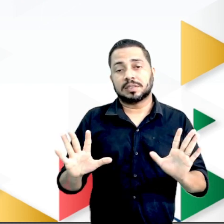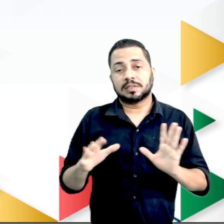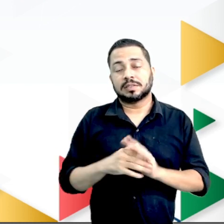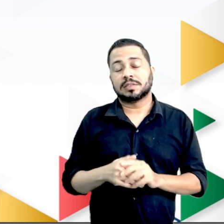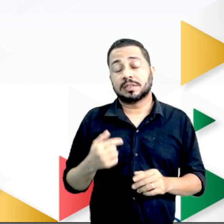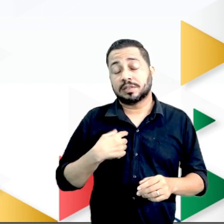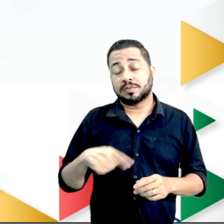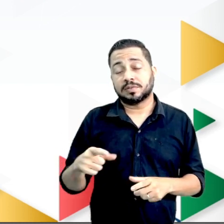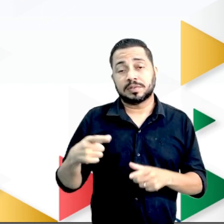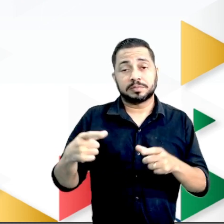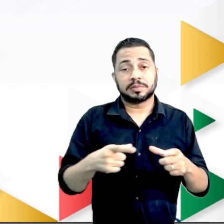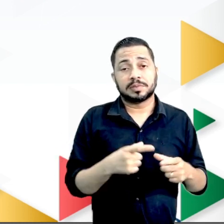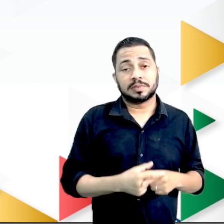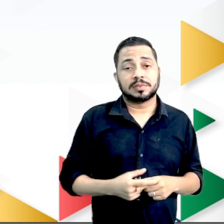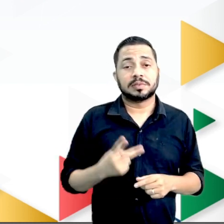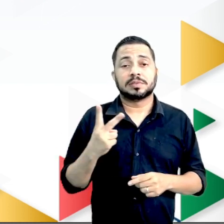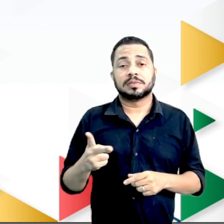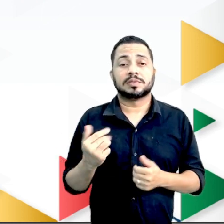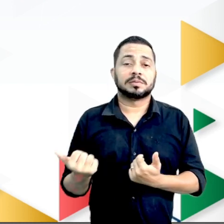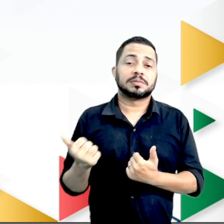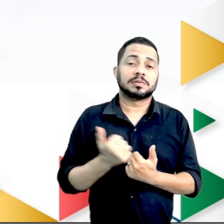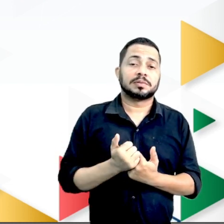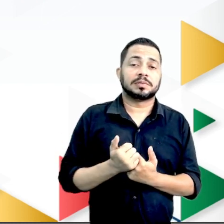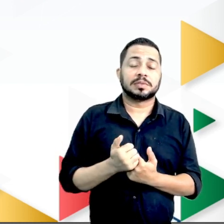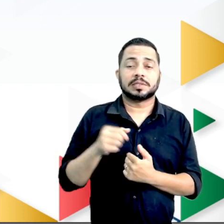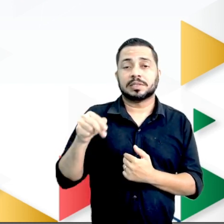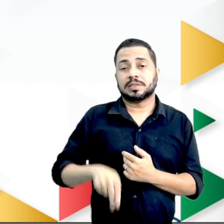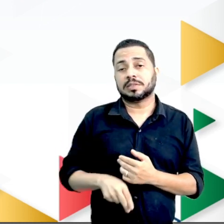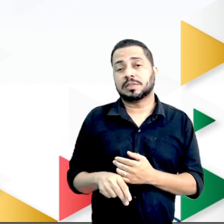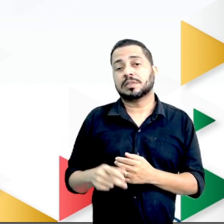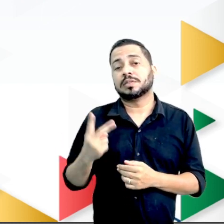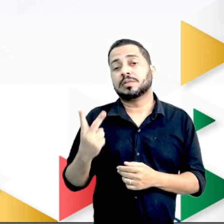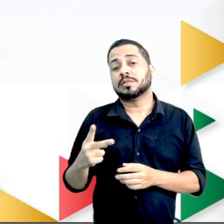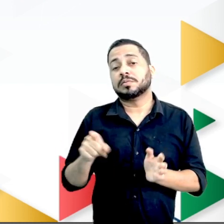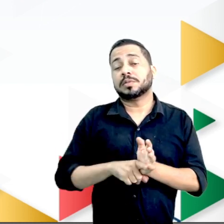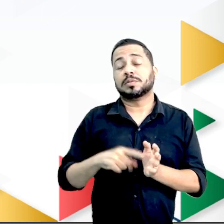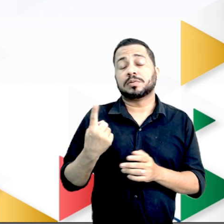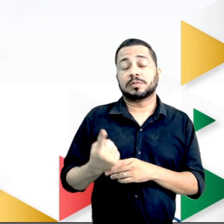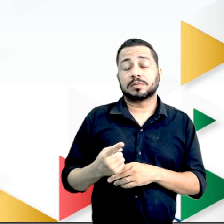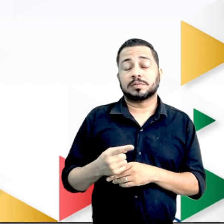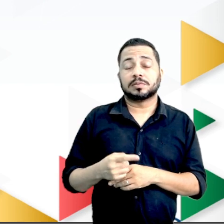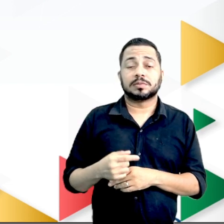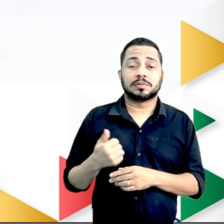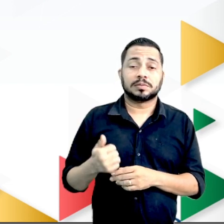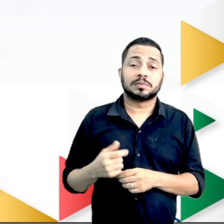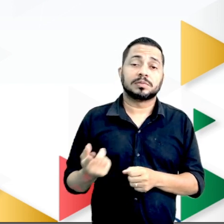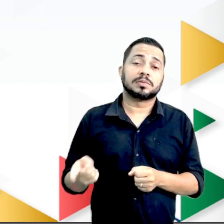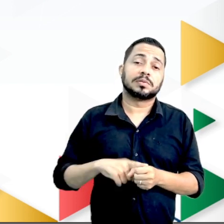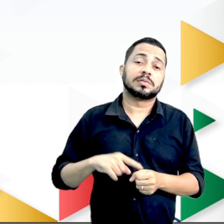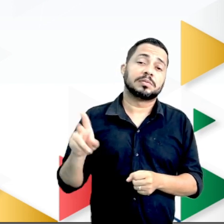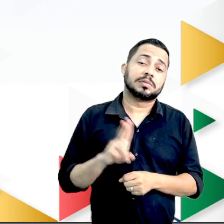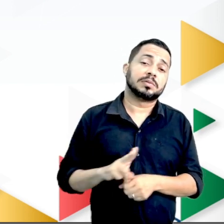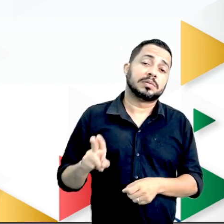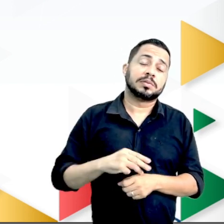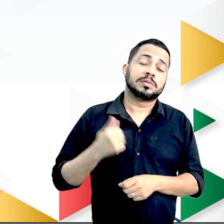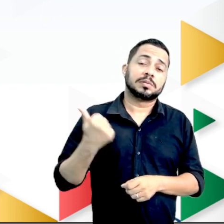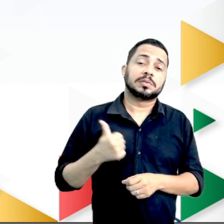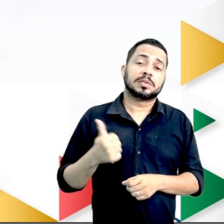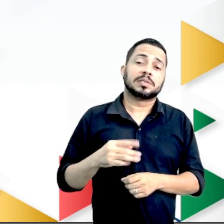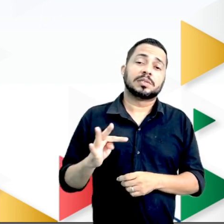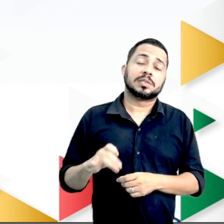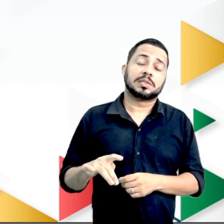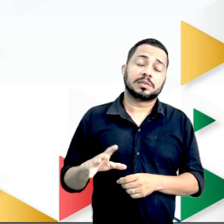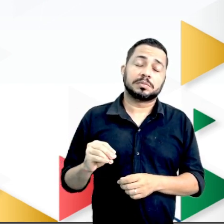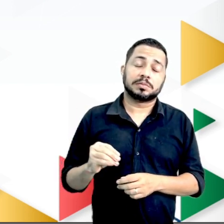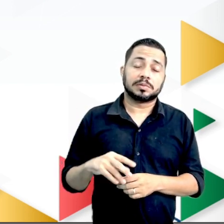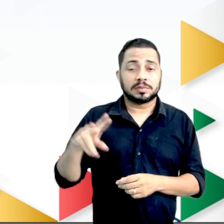fui lá na posição 2, substituí o n, 2 menos 1 deu 1, voltou para utilizar o primeiro termo. Lembra